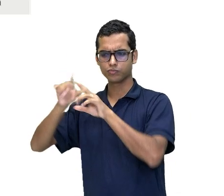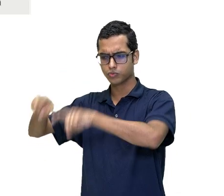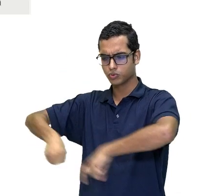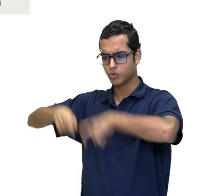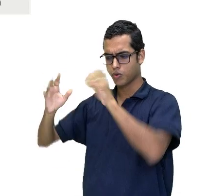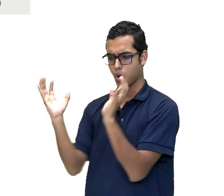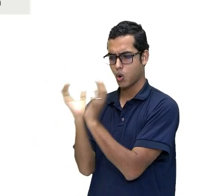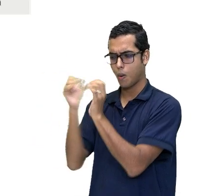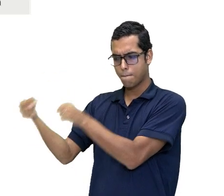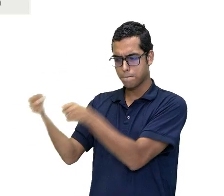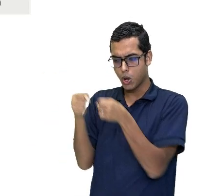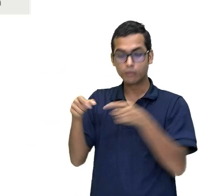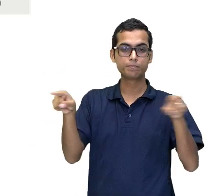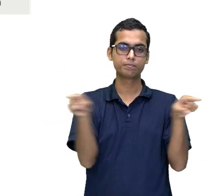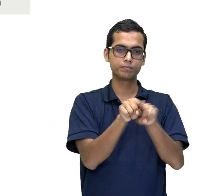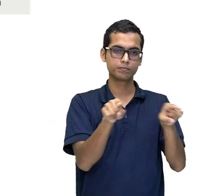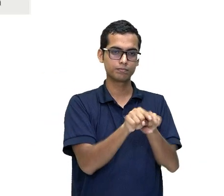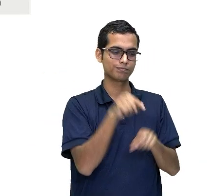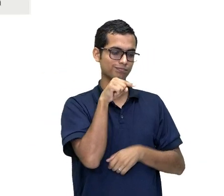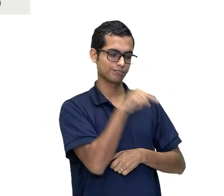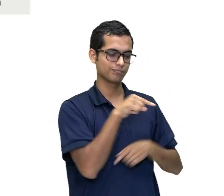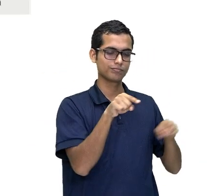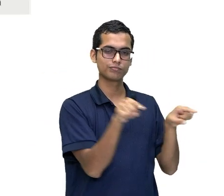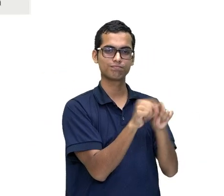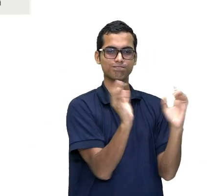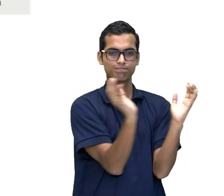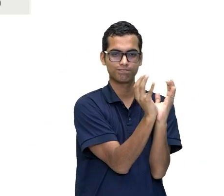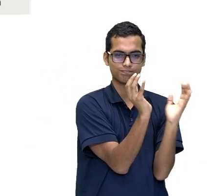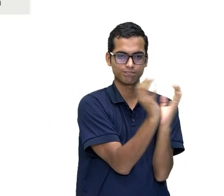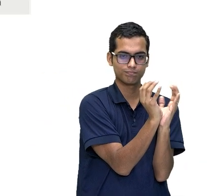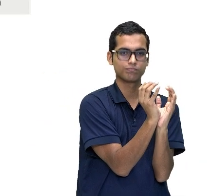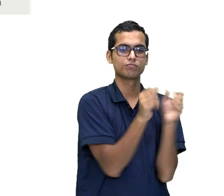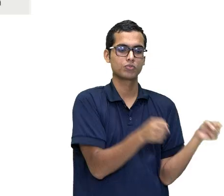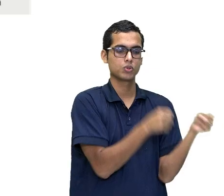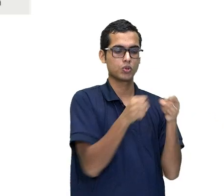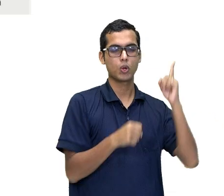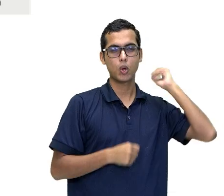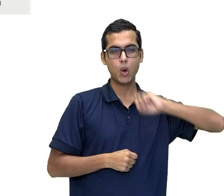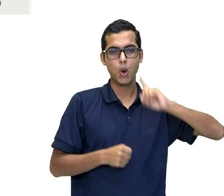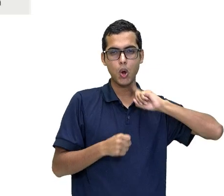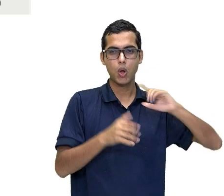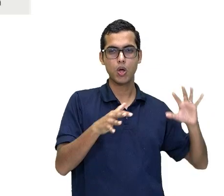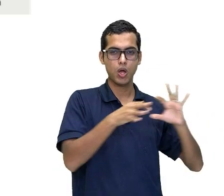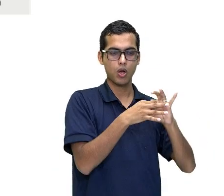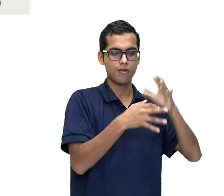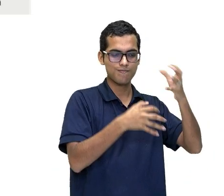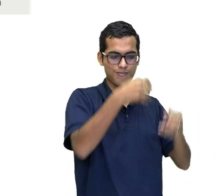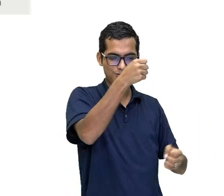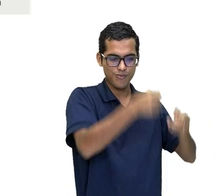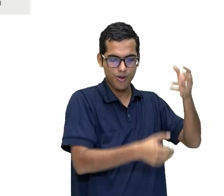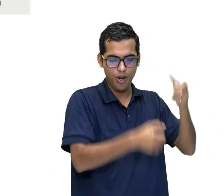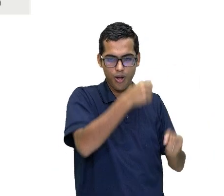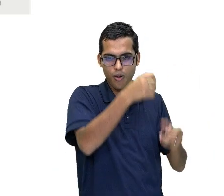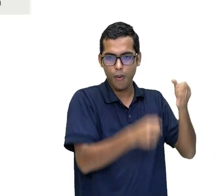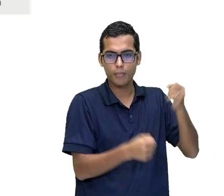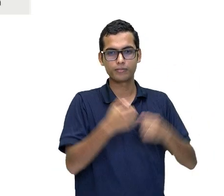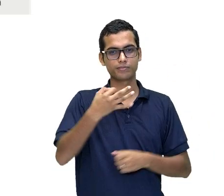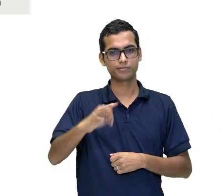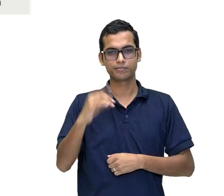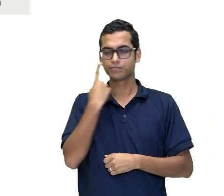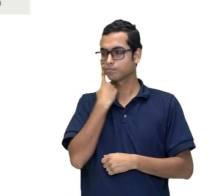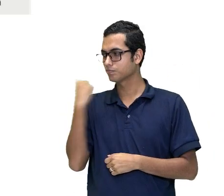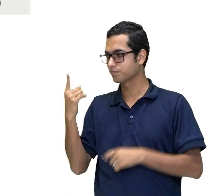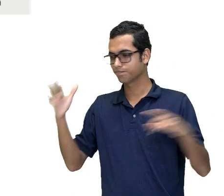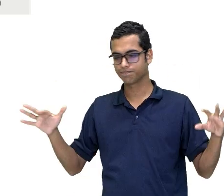ligada à produção de leite, café com leite, a união de duas